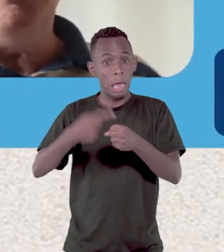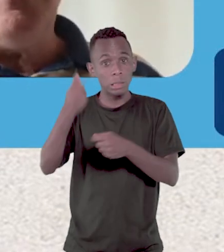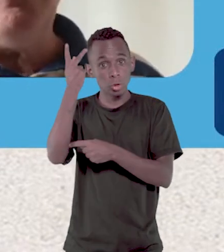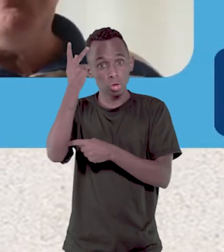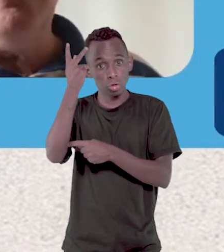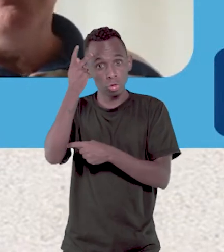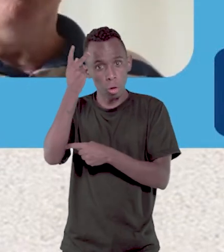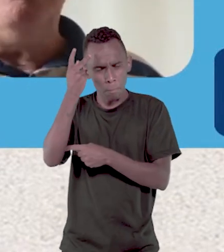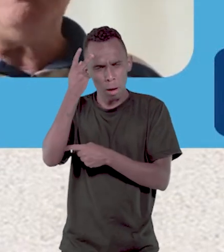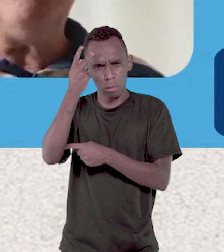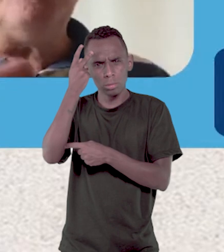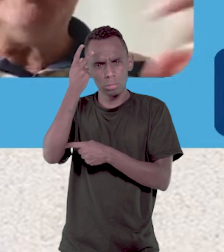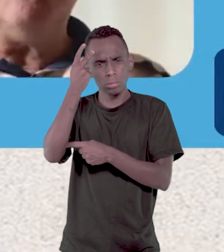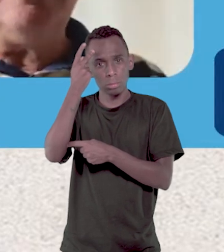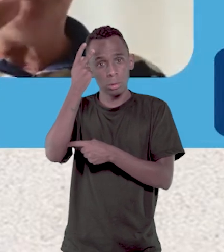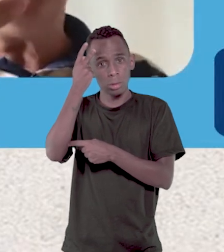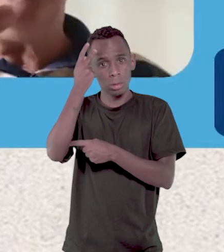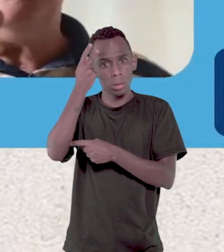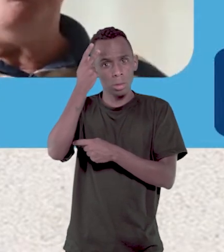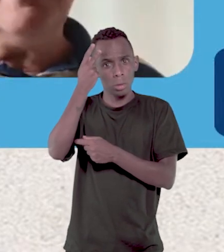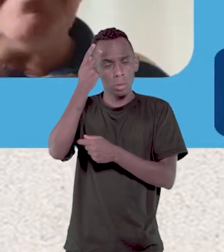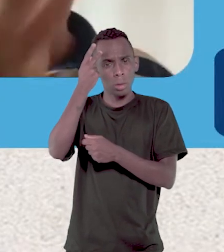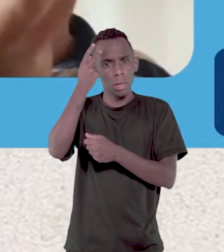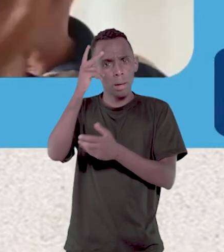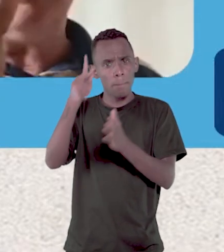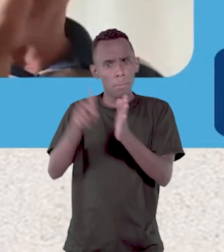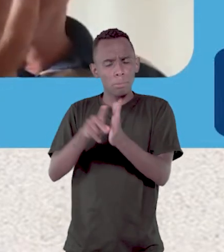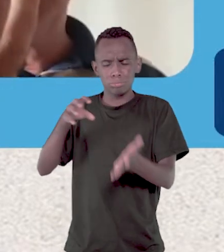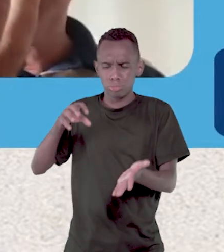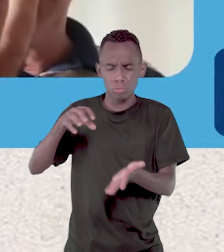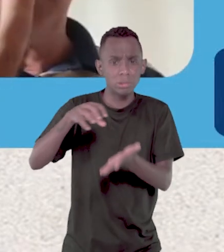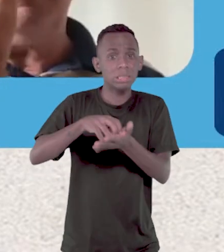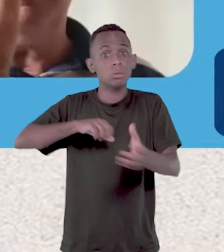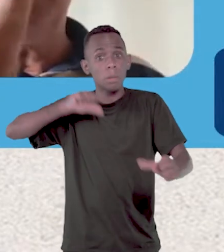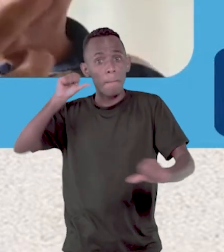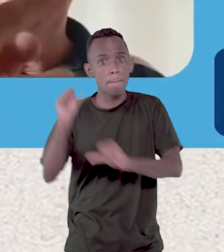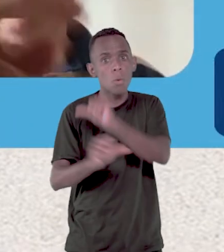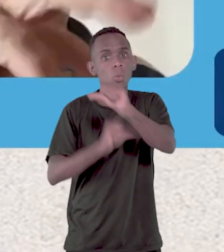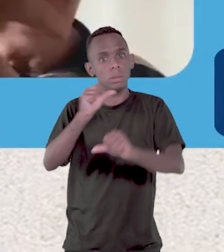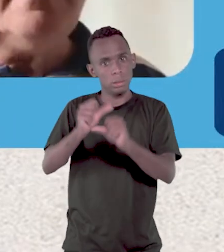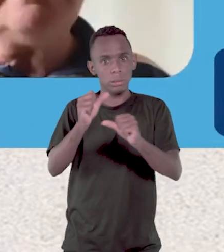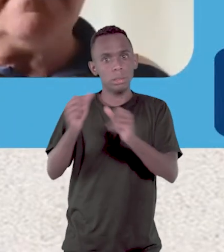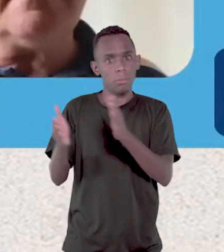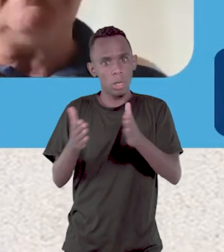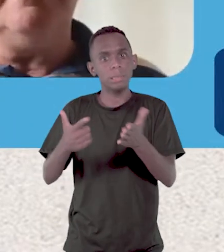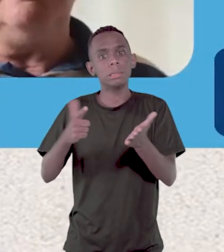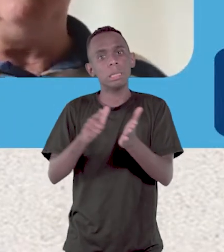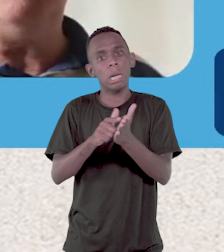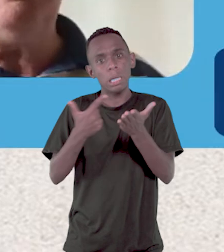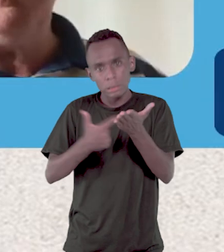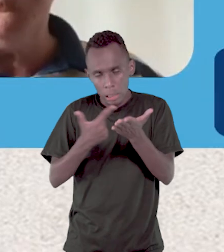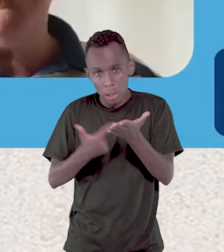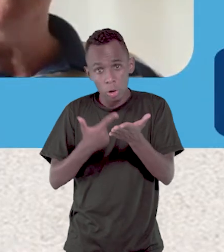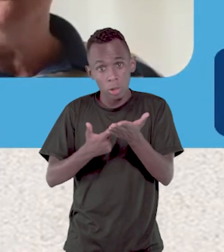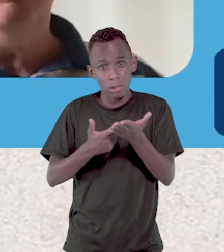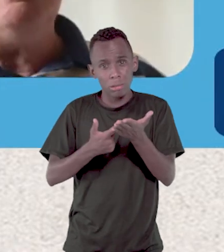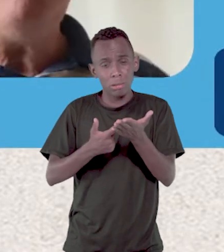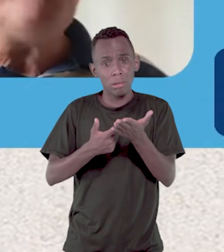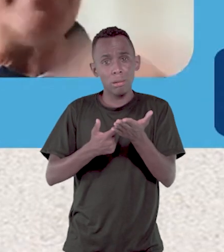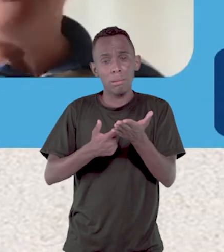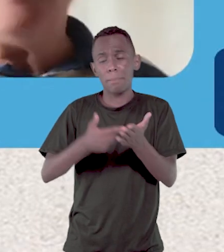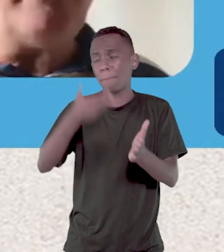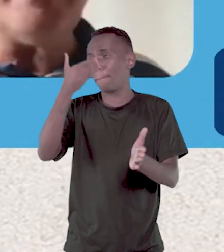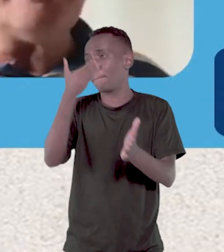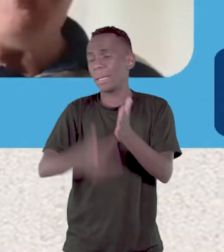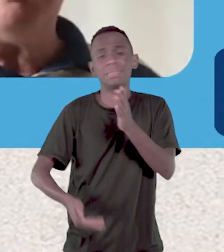que São Paulo, né, que foi o grande centro, nesse momento, das mudanças, né, literárias,